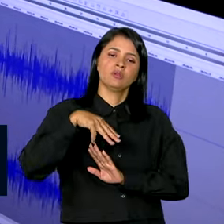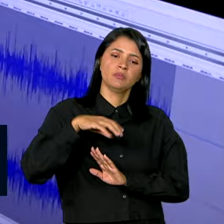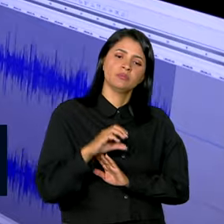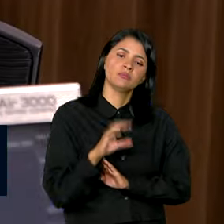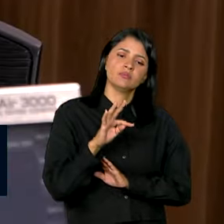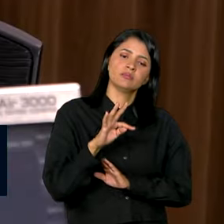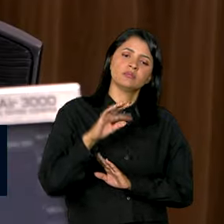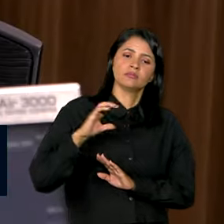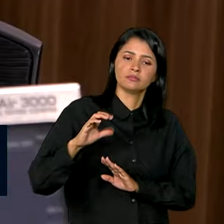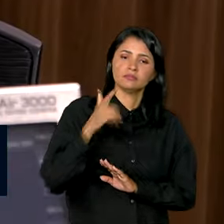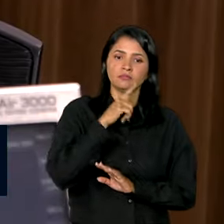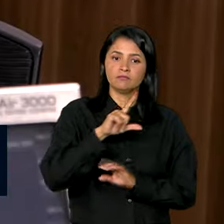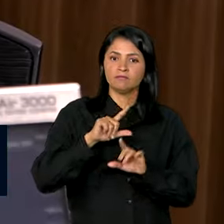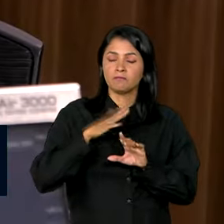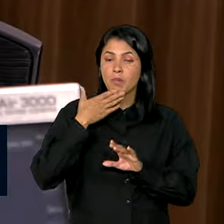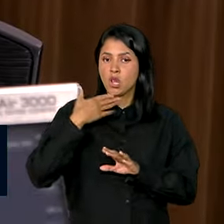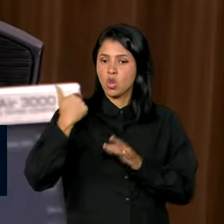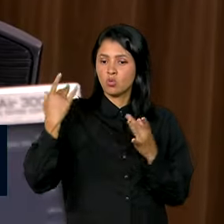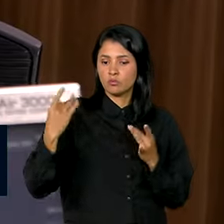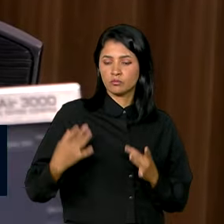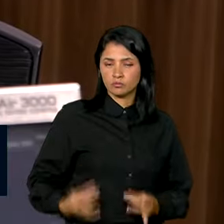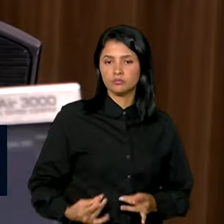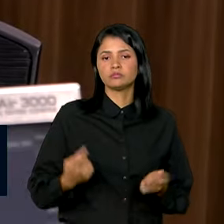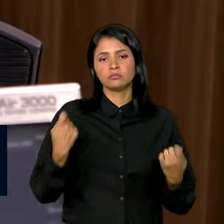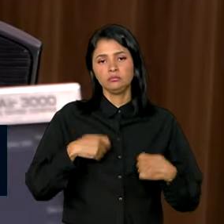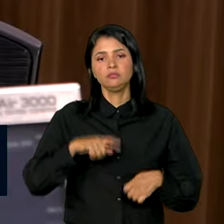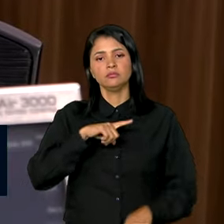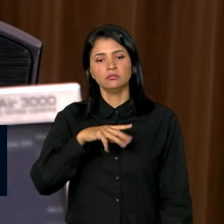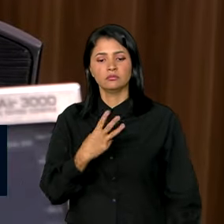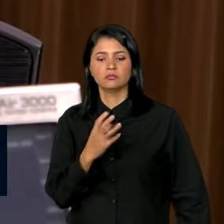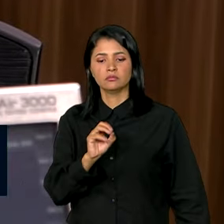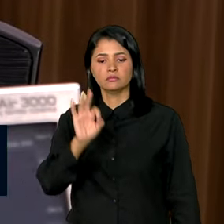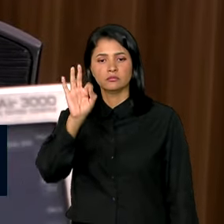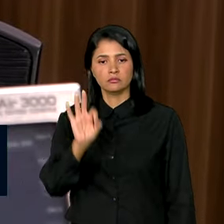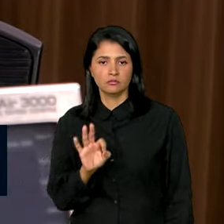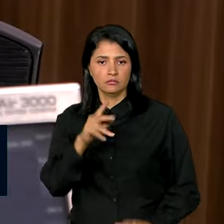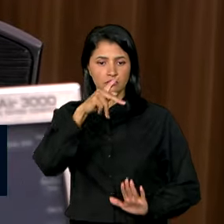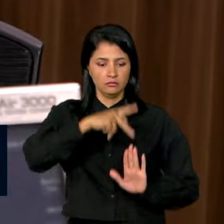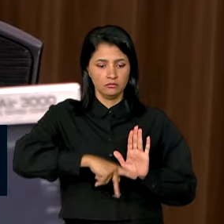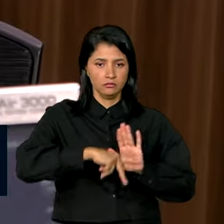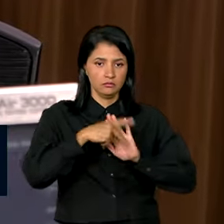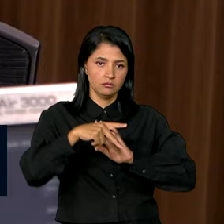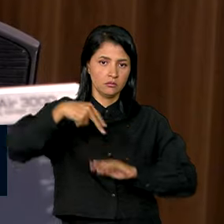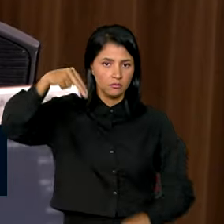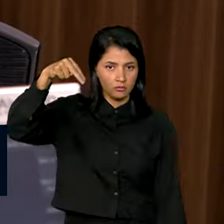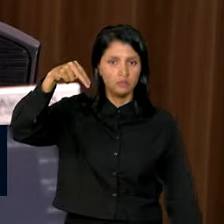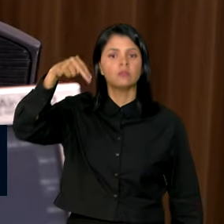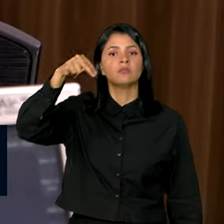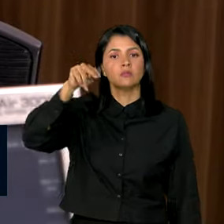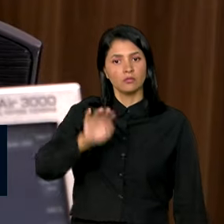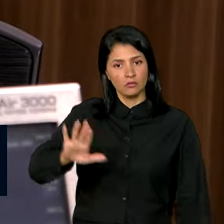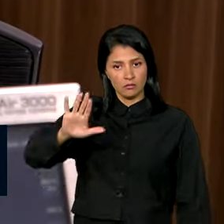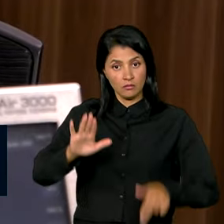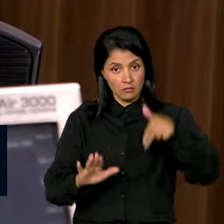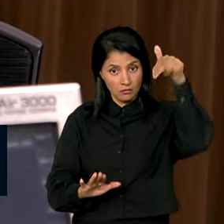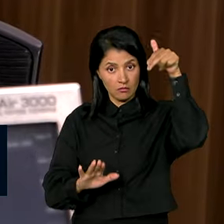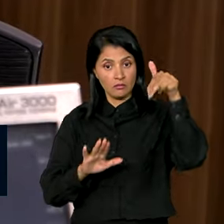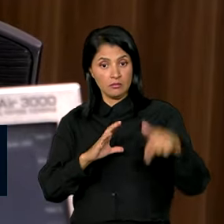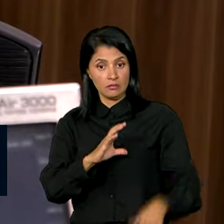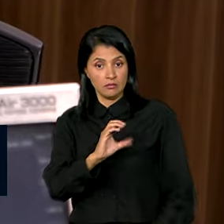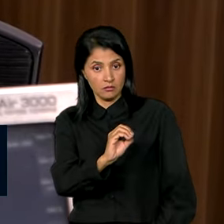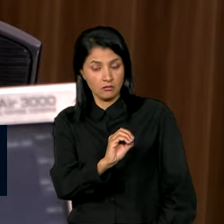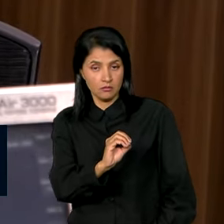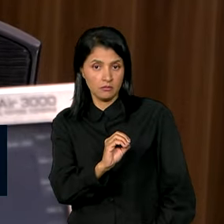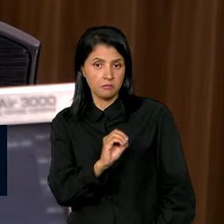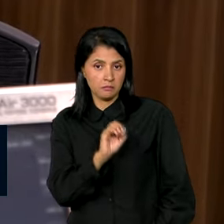mais robustos, teria que ter no mínimo 30% de projetos do Norte, Nordeste e Centro-Oeste. E ainda assim, quando